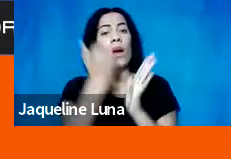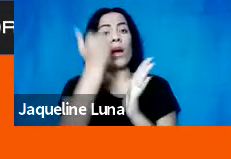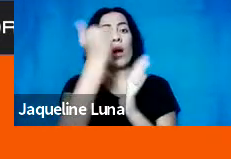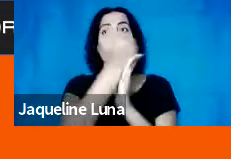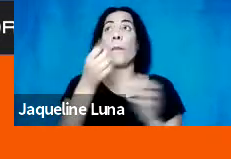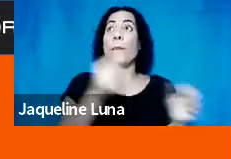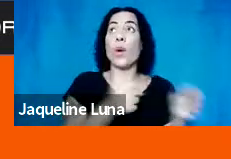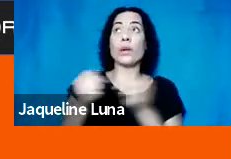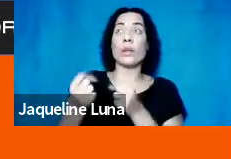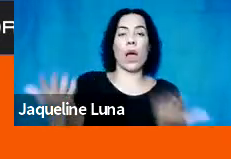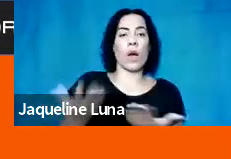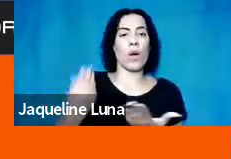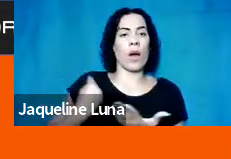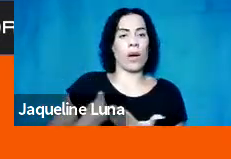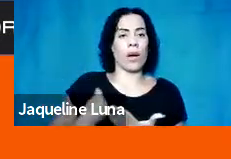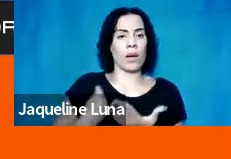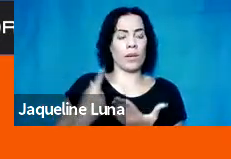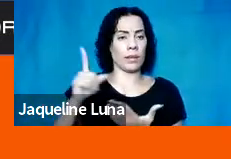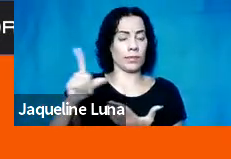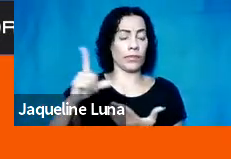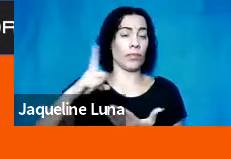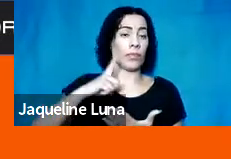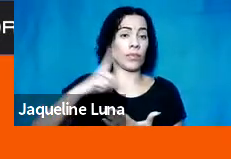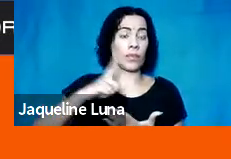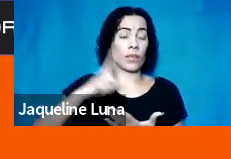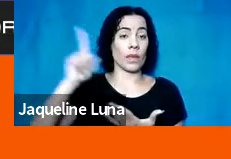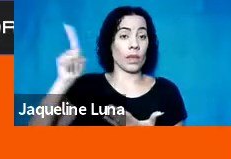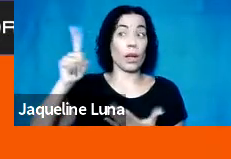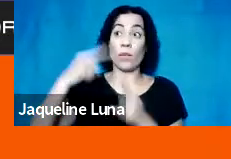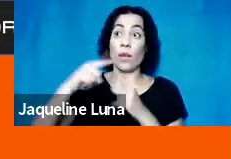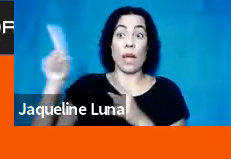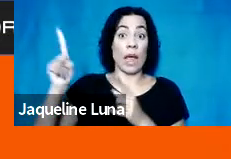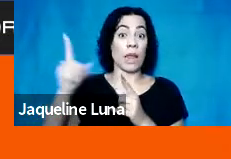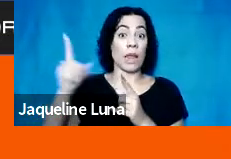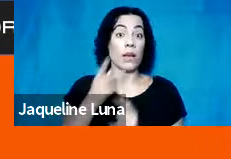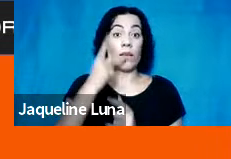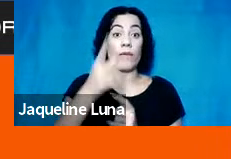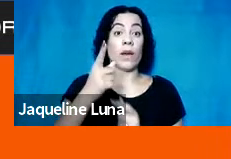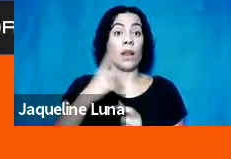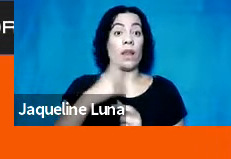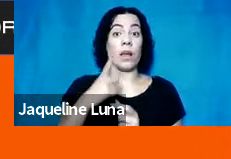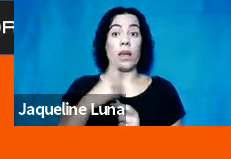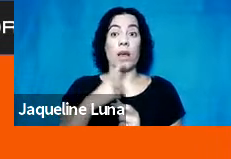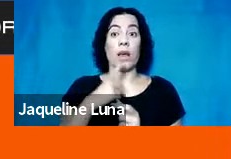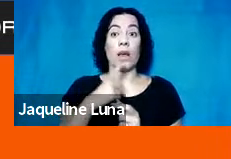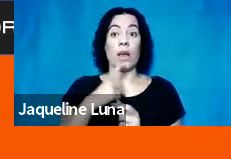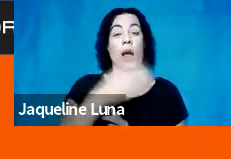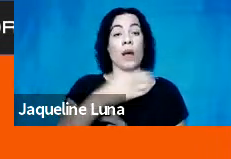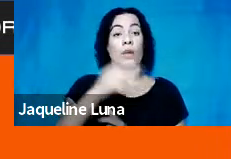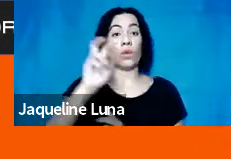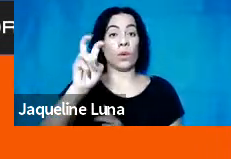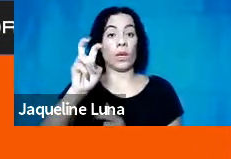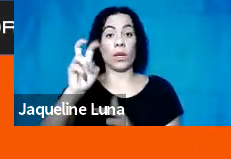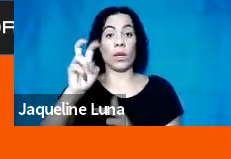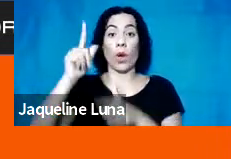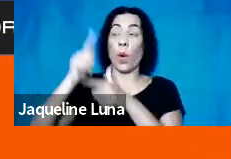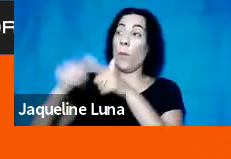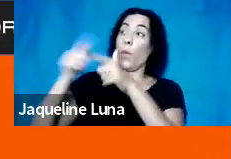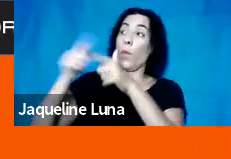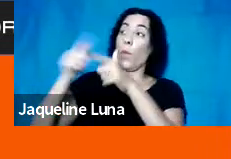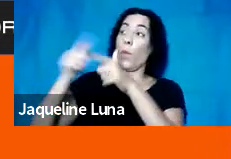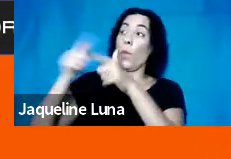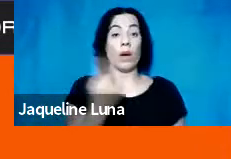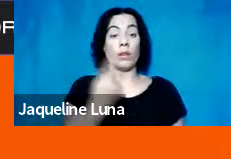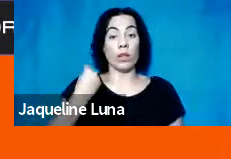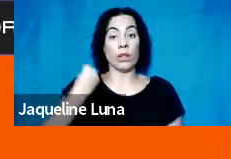vigente. O Pedro Alau ele põe na conta 4/5 da tragédia que a gente vive